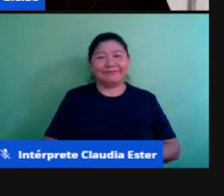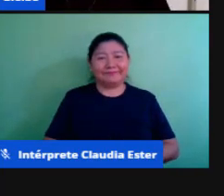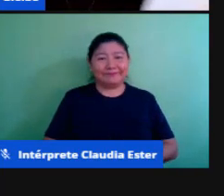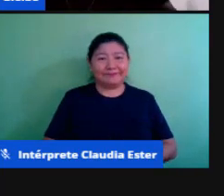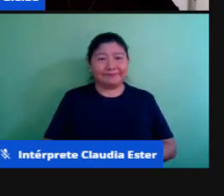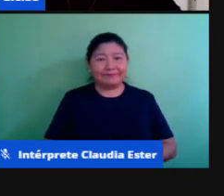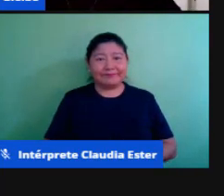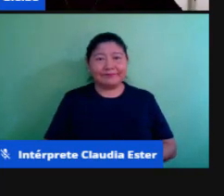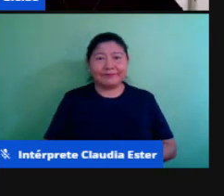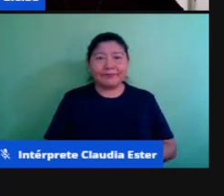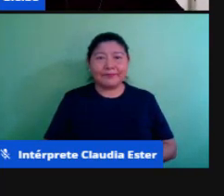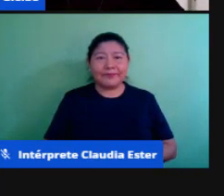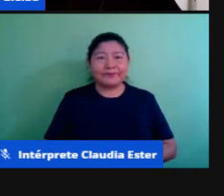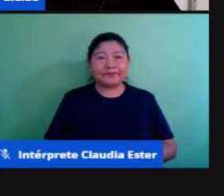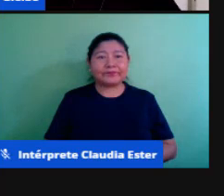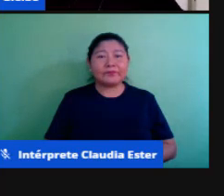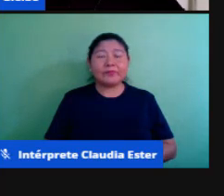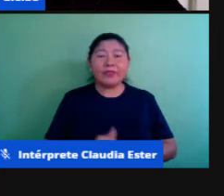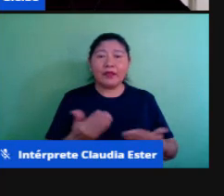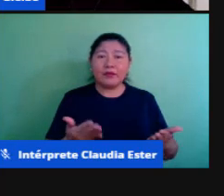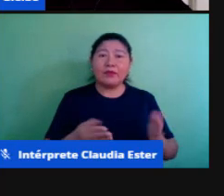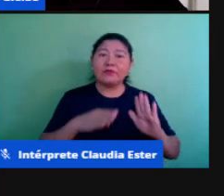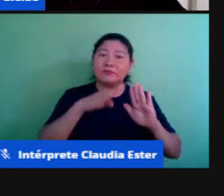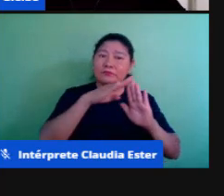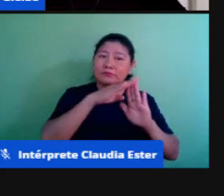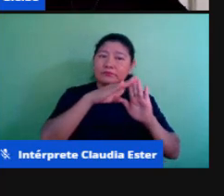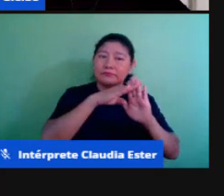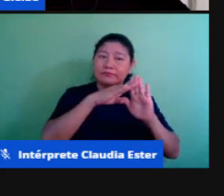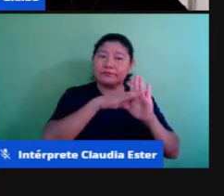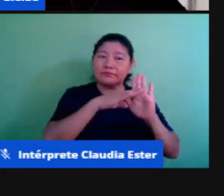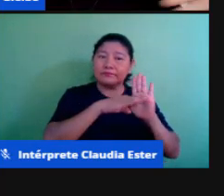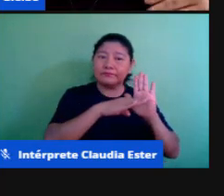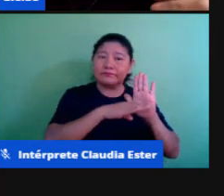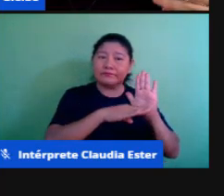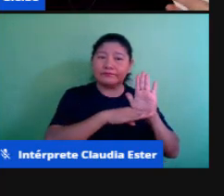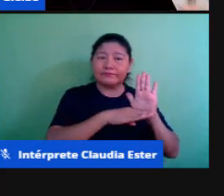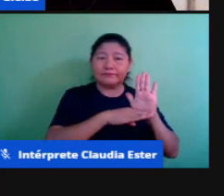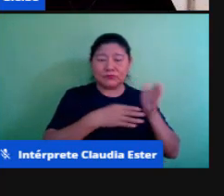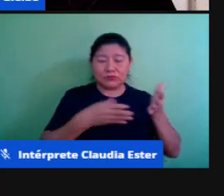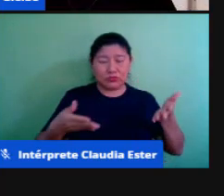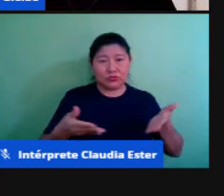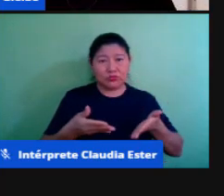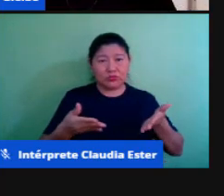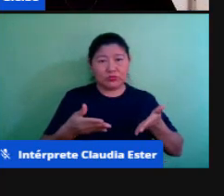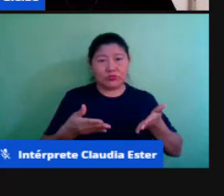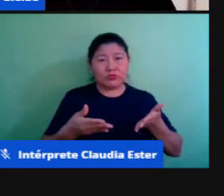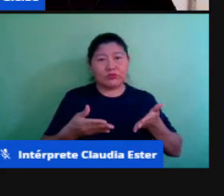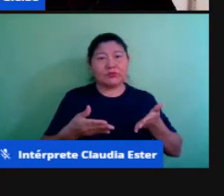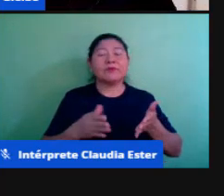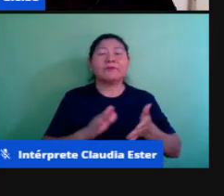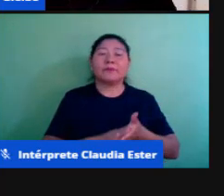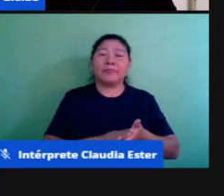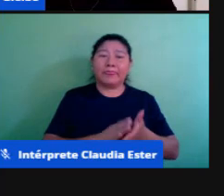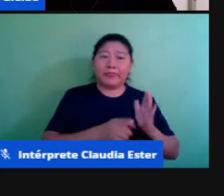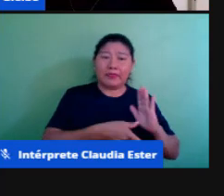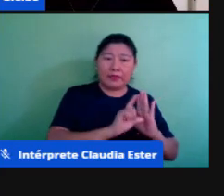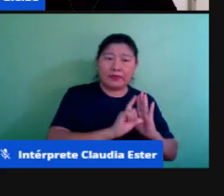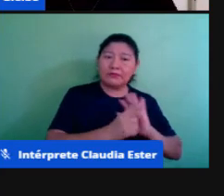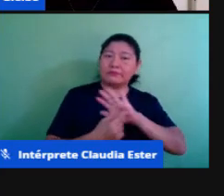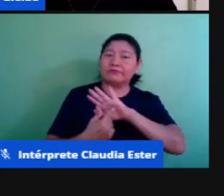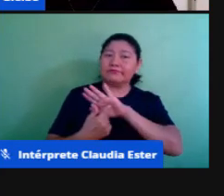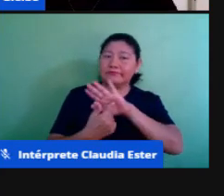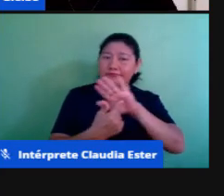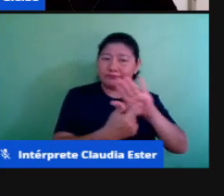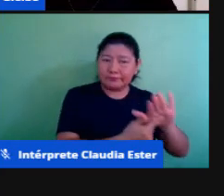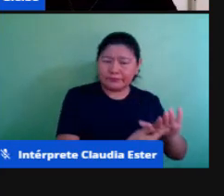Próximo, que eu vou falar sobre a nossa pauta de hoje. Então, nós fizemos a nossa apresentação, né? Vocês já